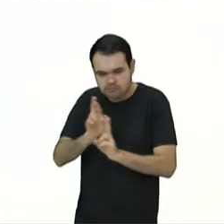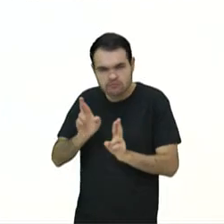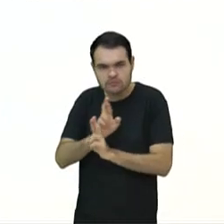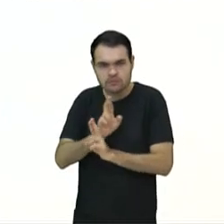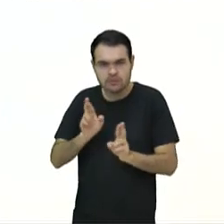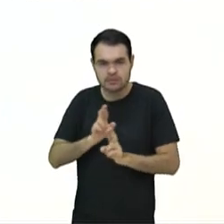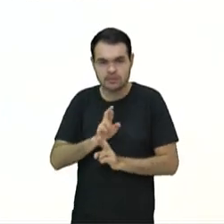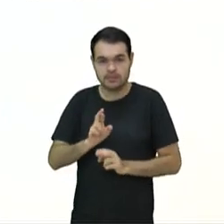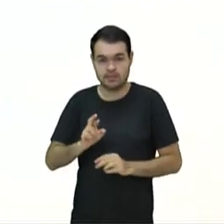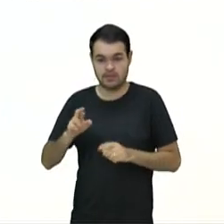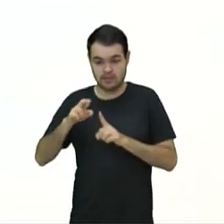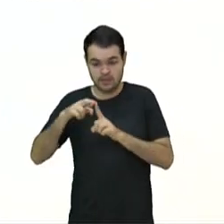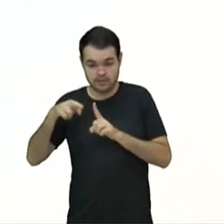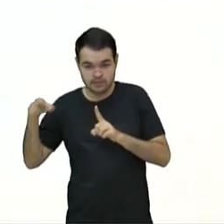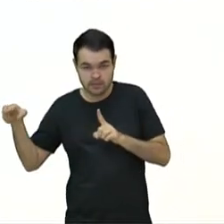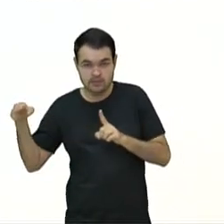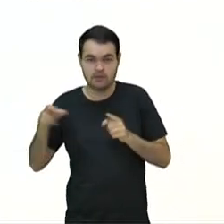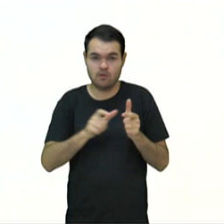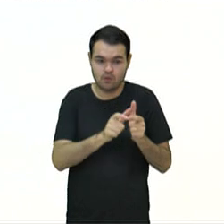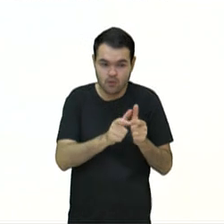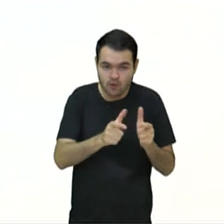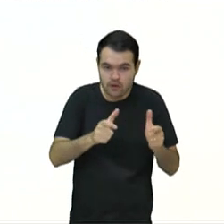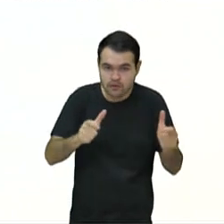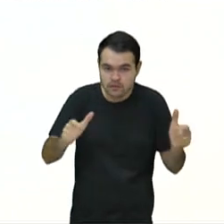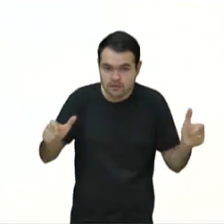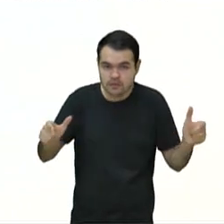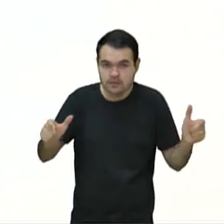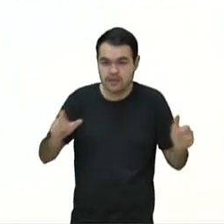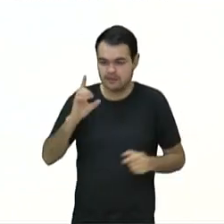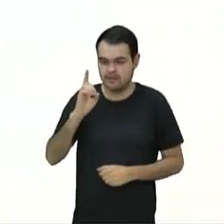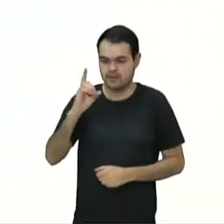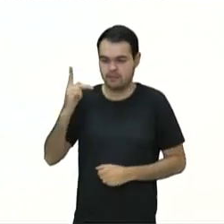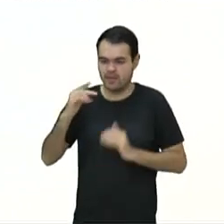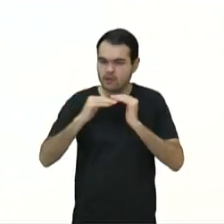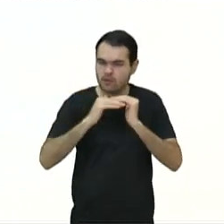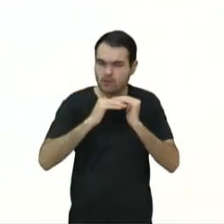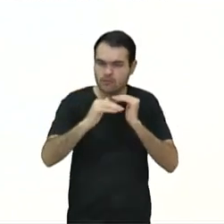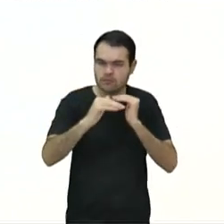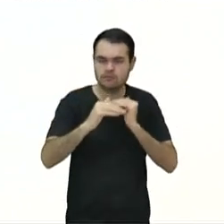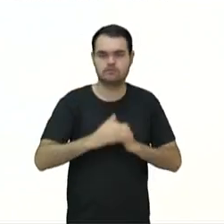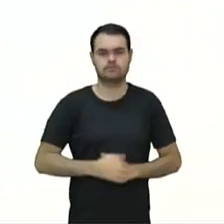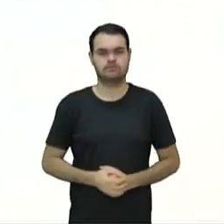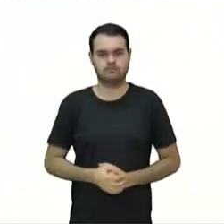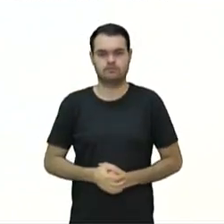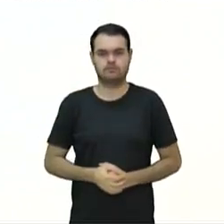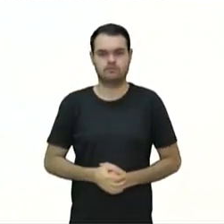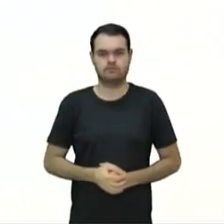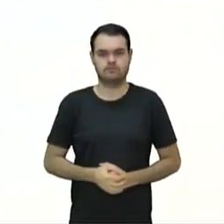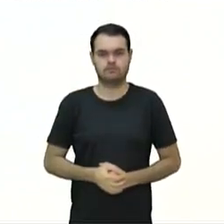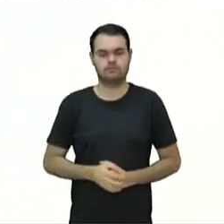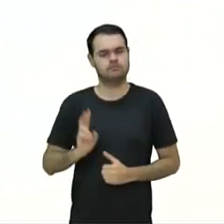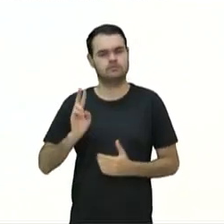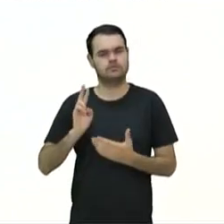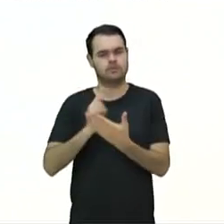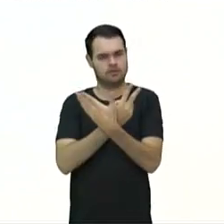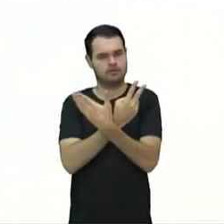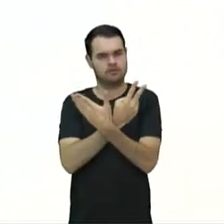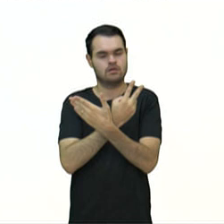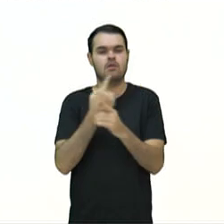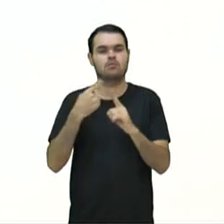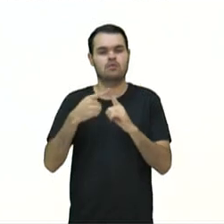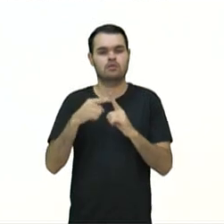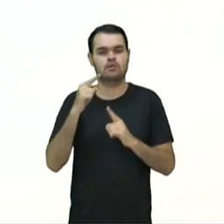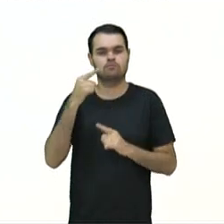razão entre a resistência e a corrente cuja DDP se mantém constante. Essa está incorreta, né? Porque nós